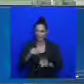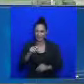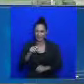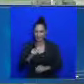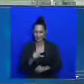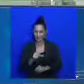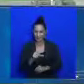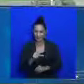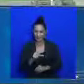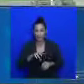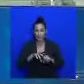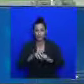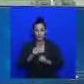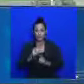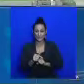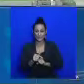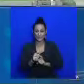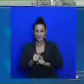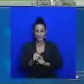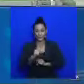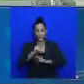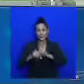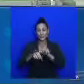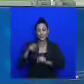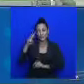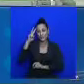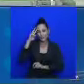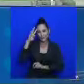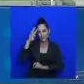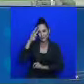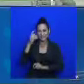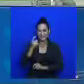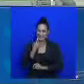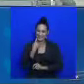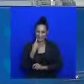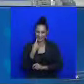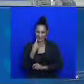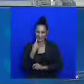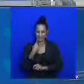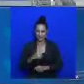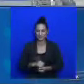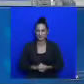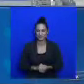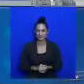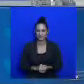9 super 7 com sorteios às segundas quartas e sextas